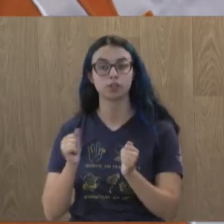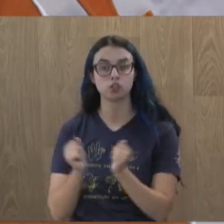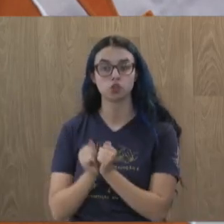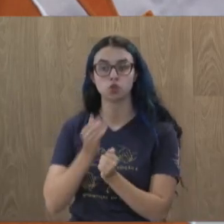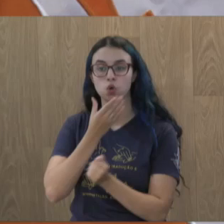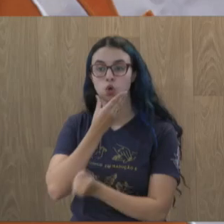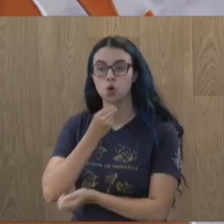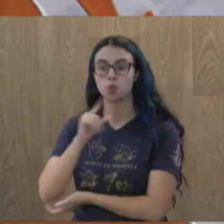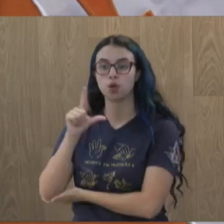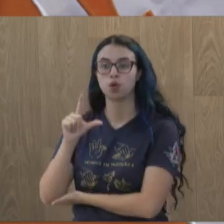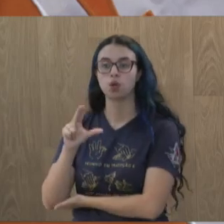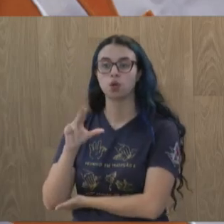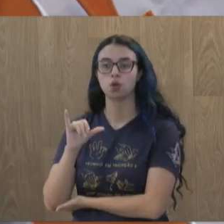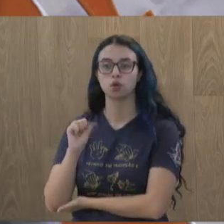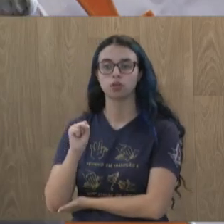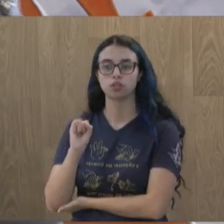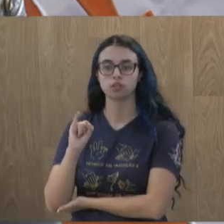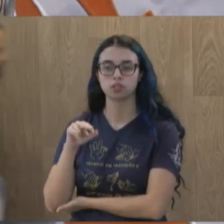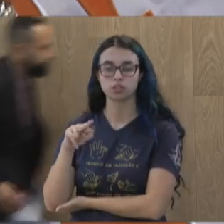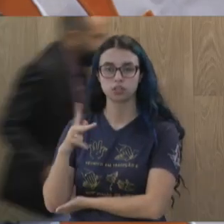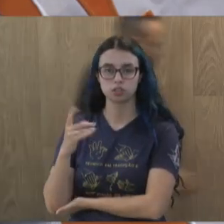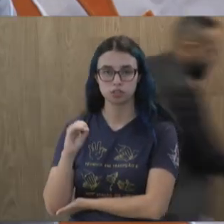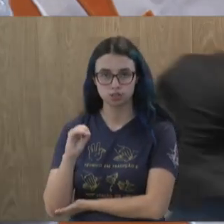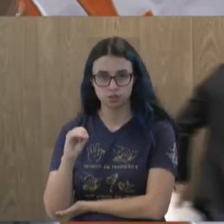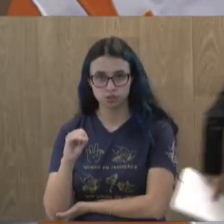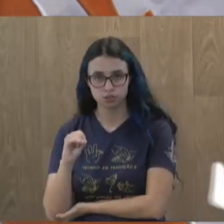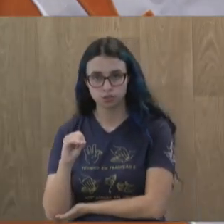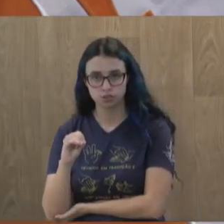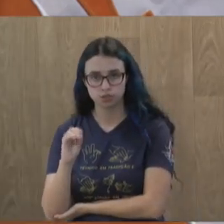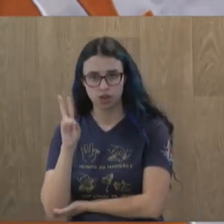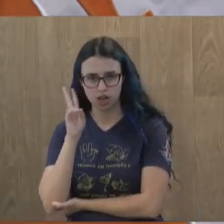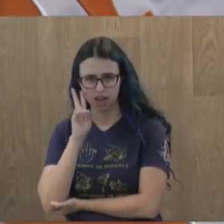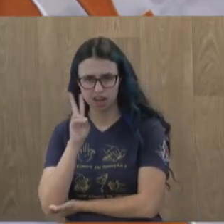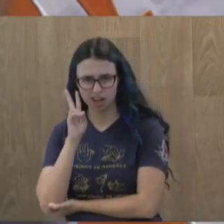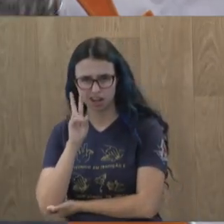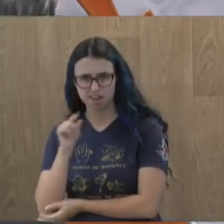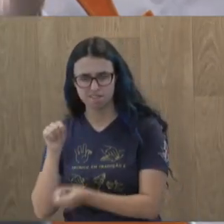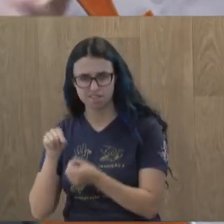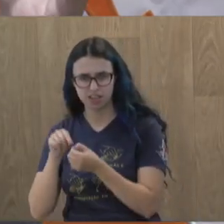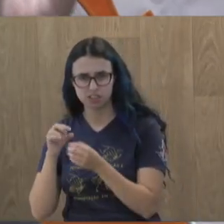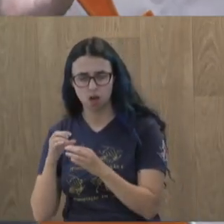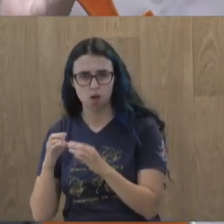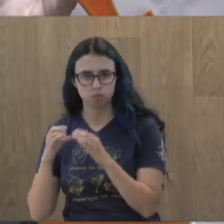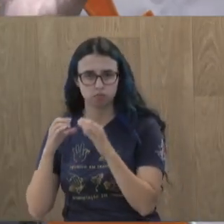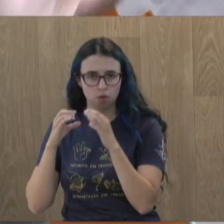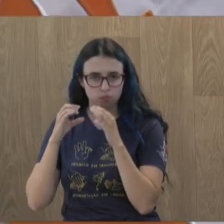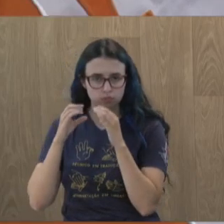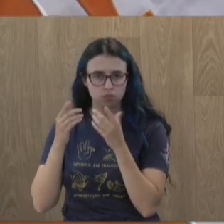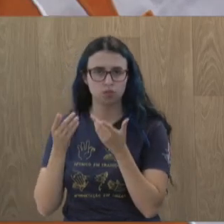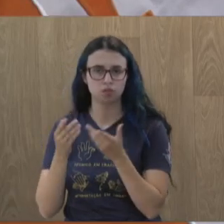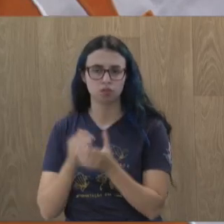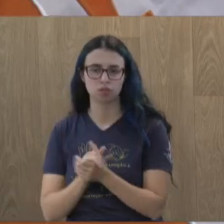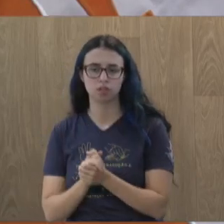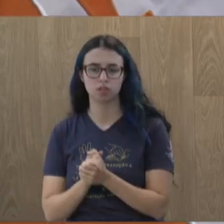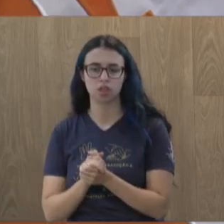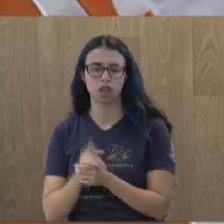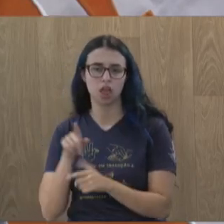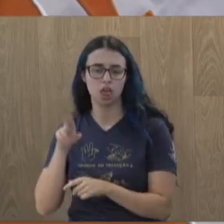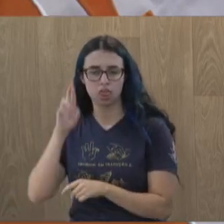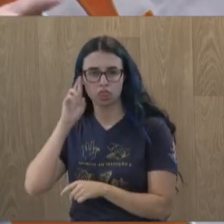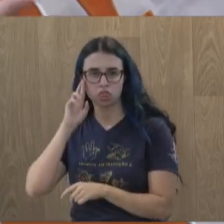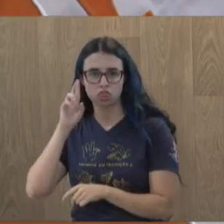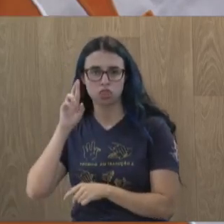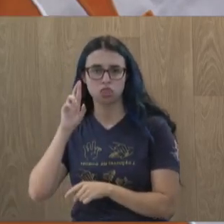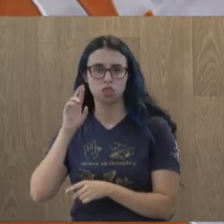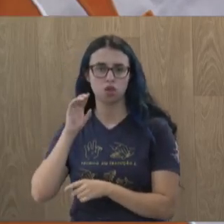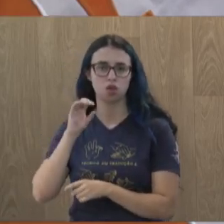ali na Savassi. Quem lembra do Luizinho ali, que fazia sanduíche lá no Rolandos, né? Que inclusive é dono da cervejaria Savassi, o Rolandos,